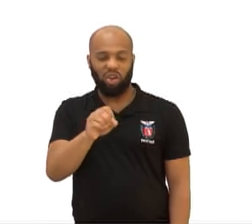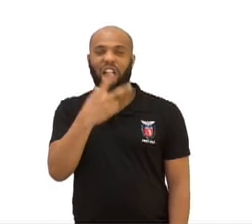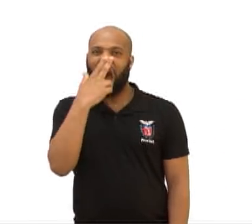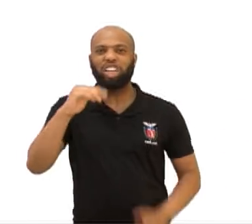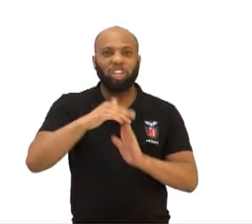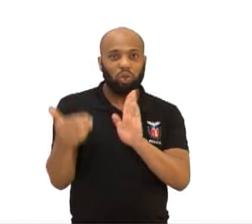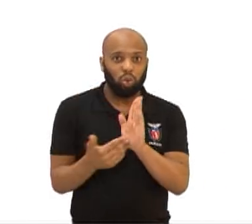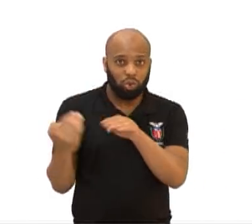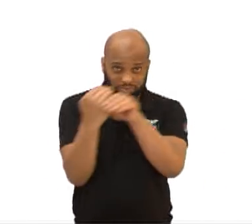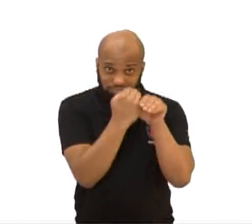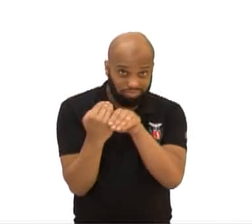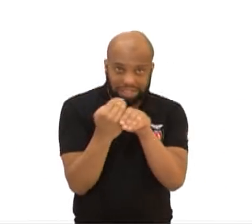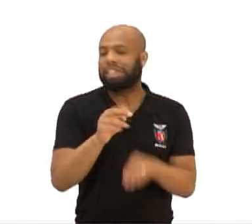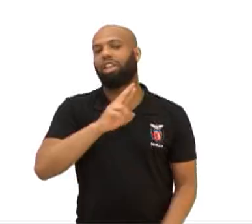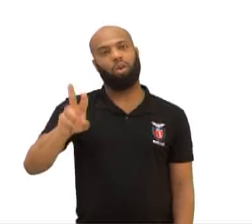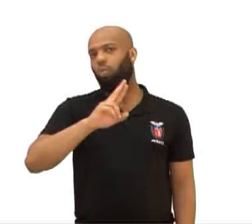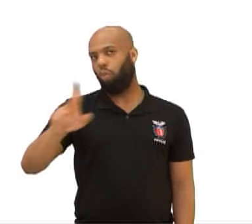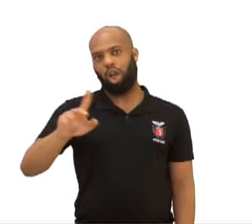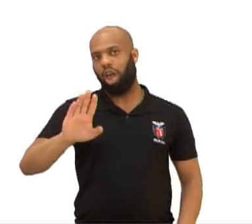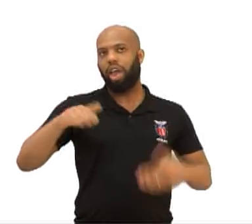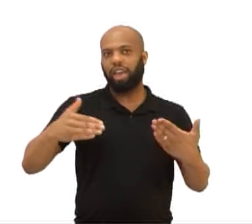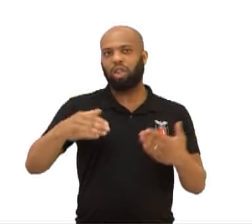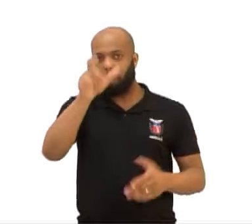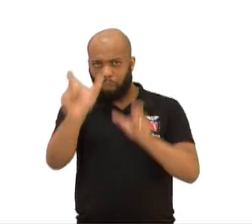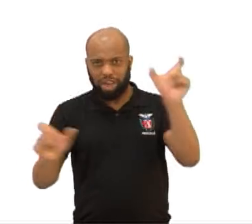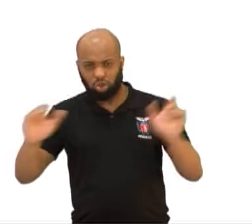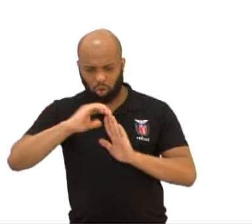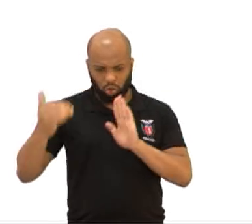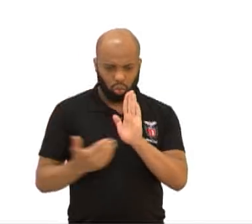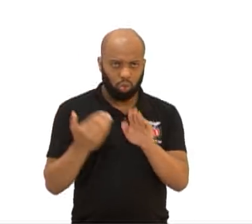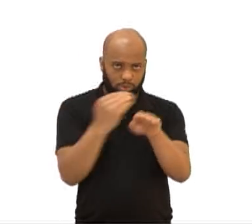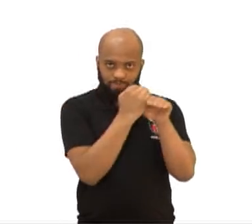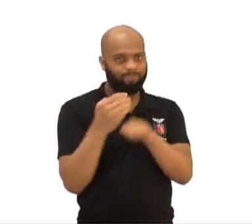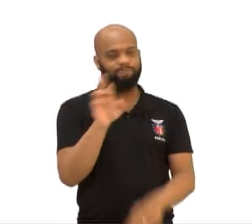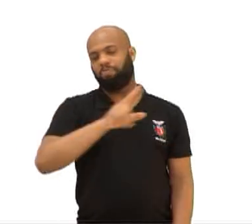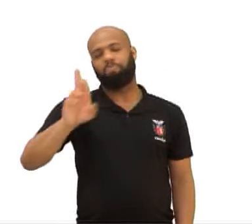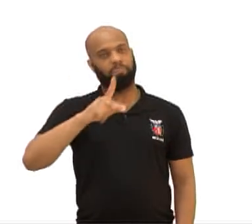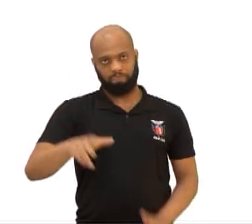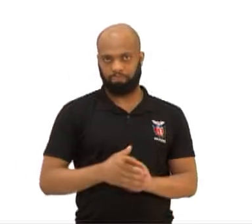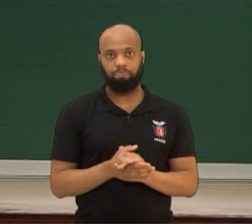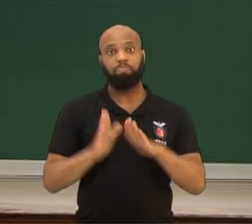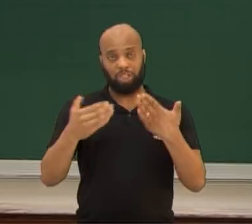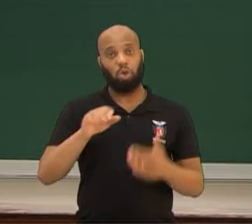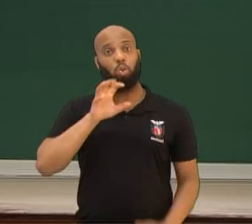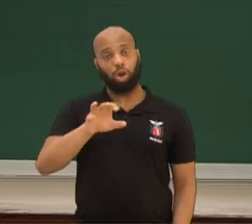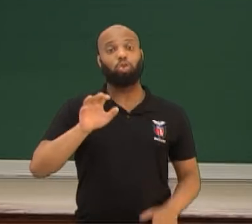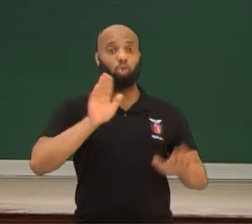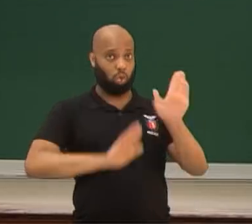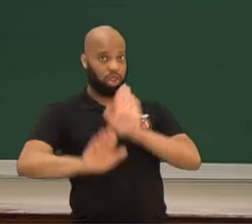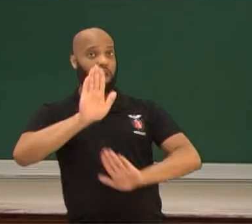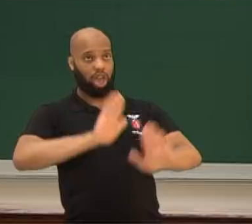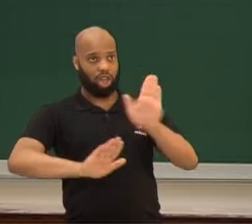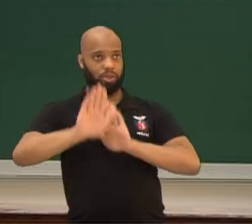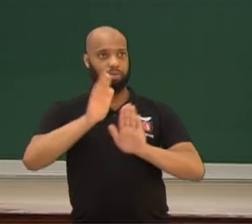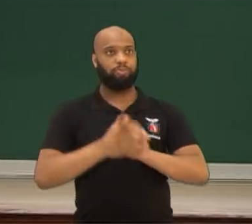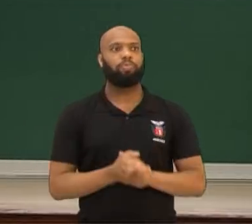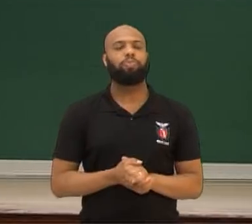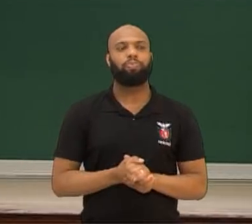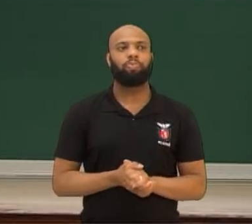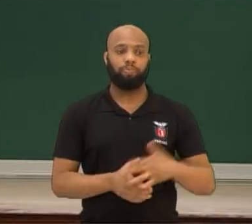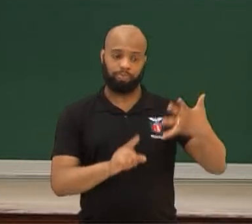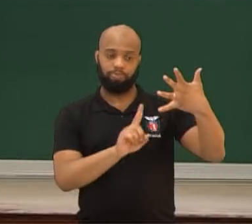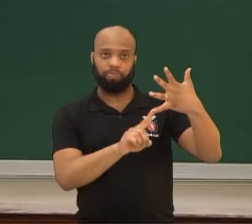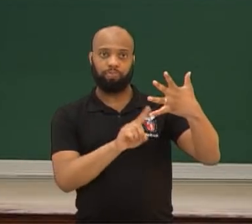nem sempre as coisas são iguais, nem sempre as pessoas são iguais e pensam iguais, né? Na maioria das vezes não, então não pode